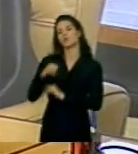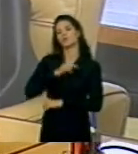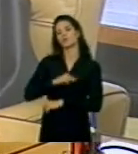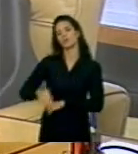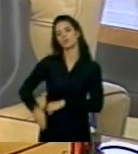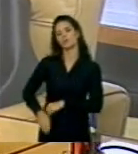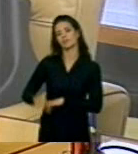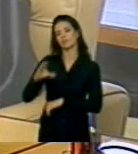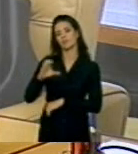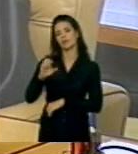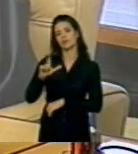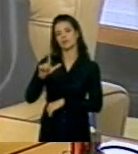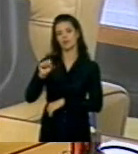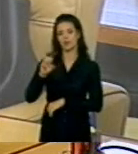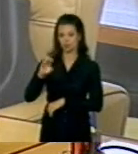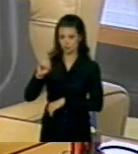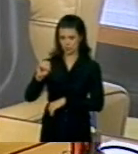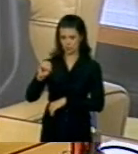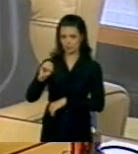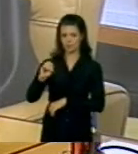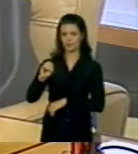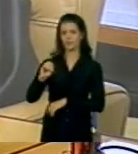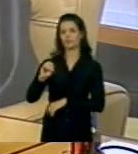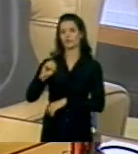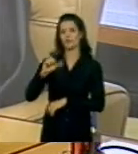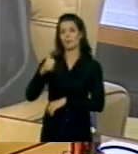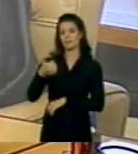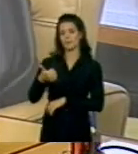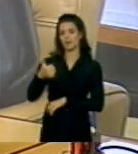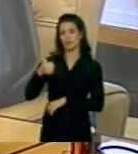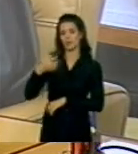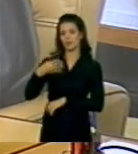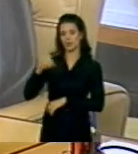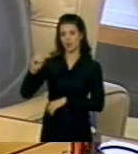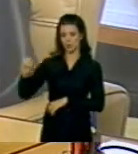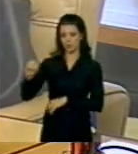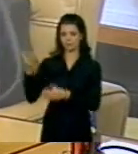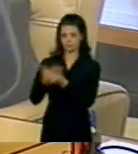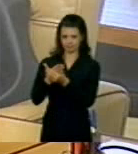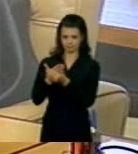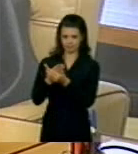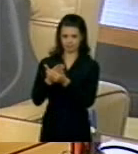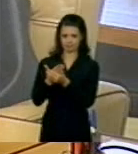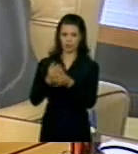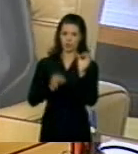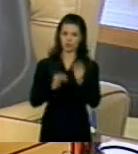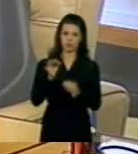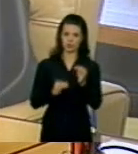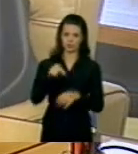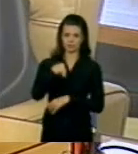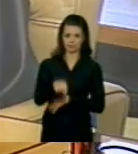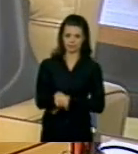eminente ministro Celso de Mello, no inquérito 1400, julgado por esse pleno, julgamento